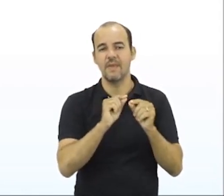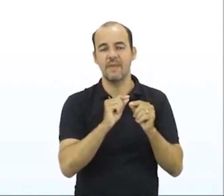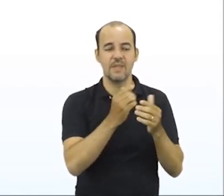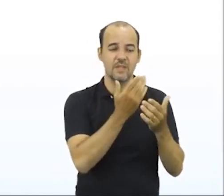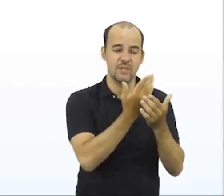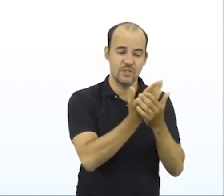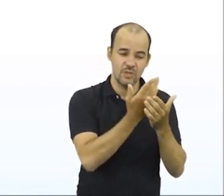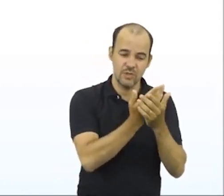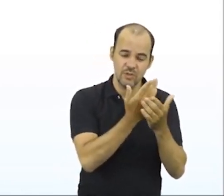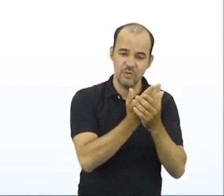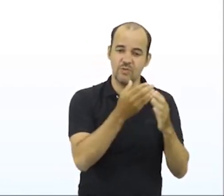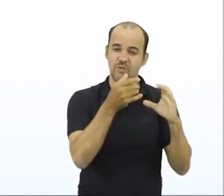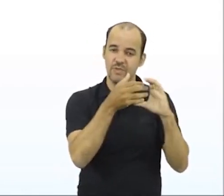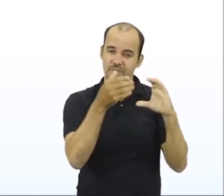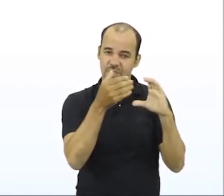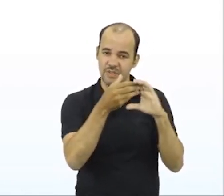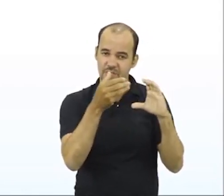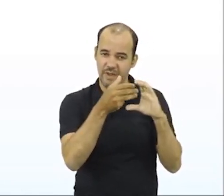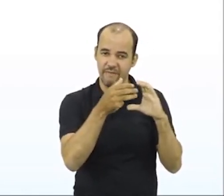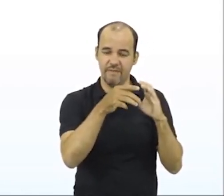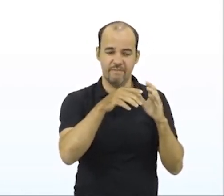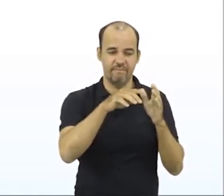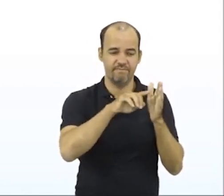que estuda